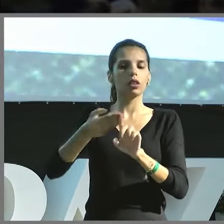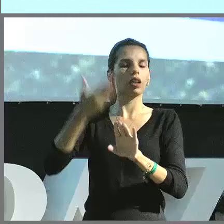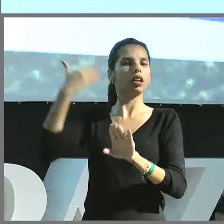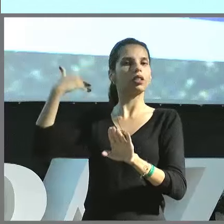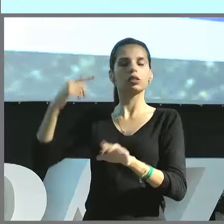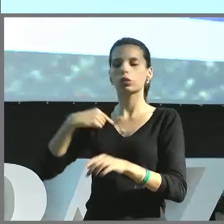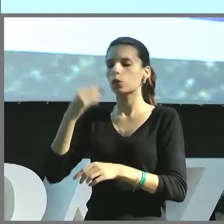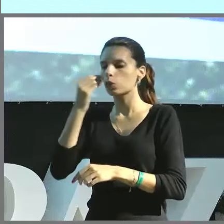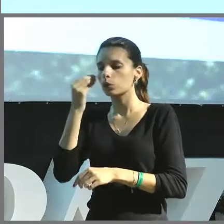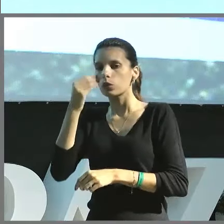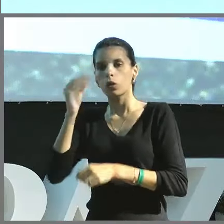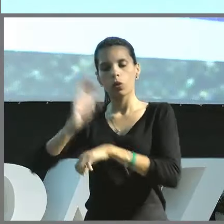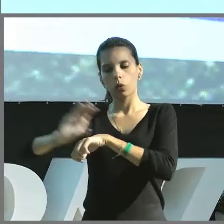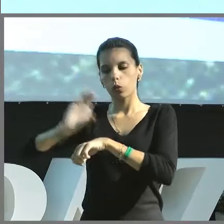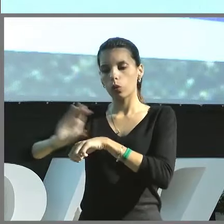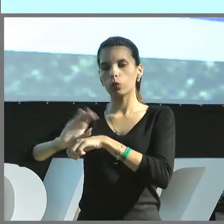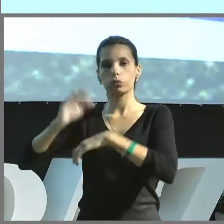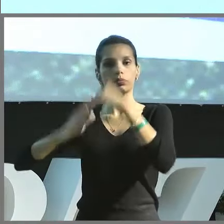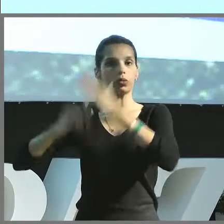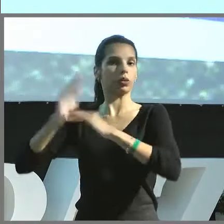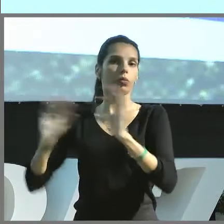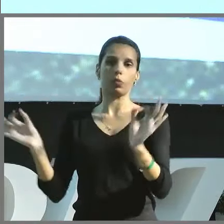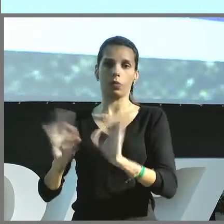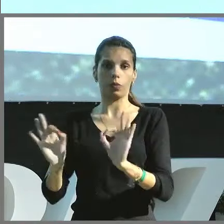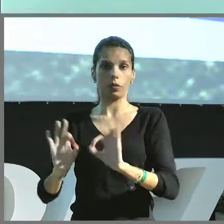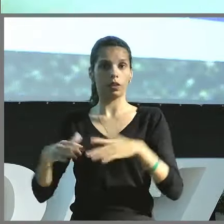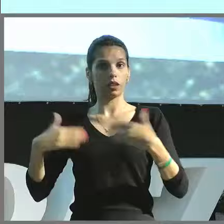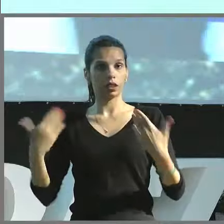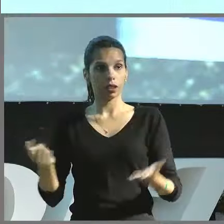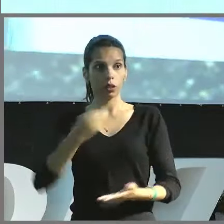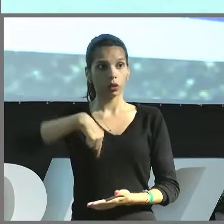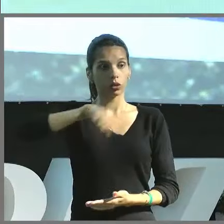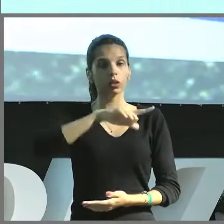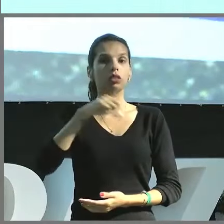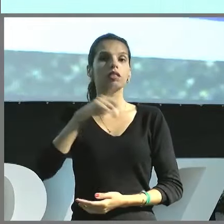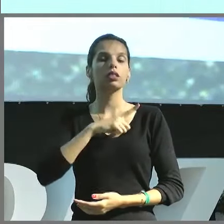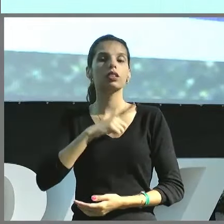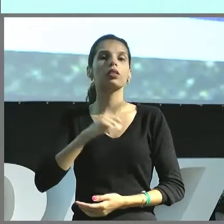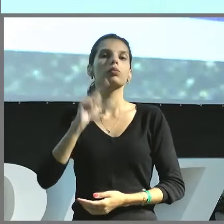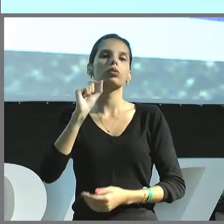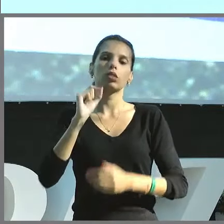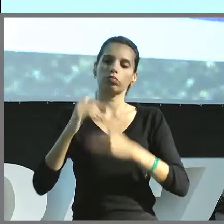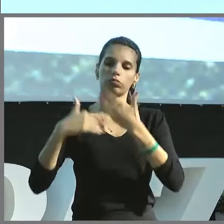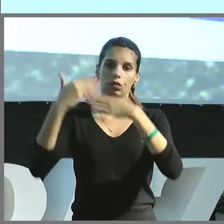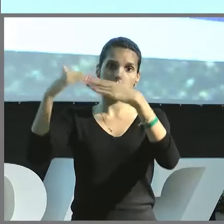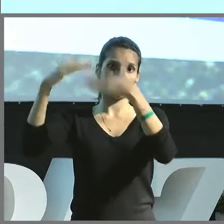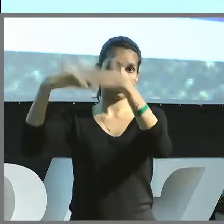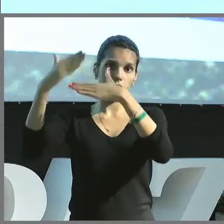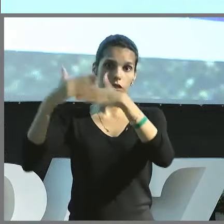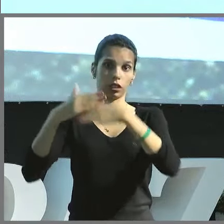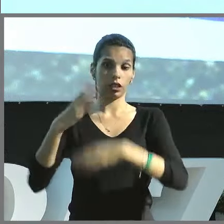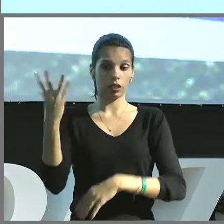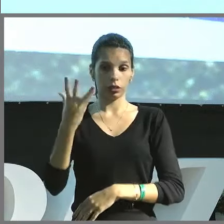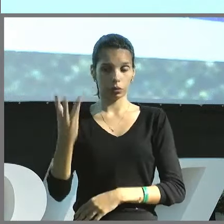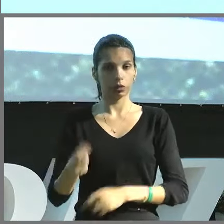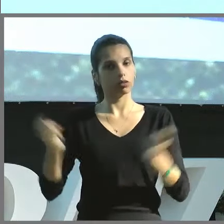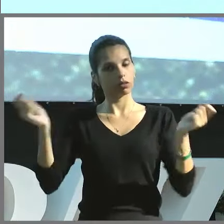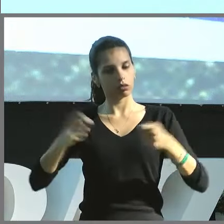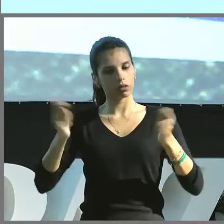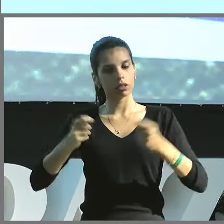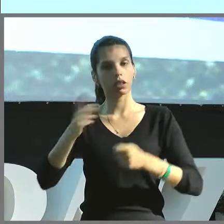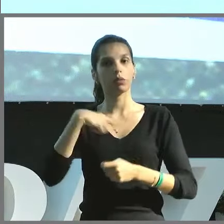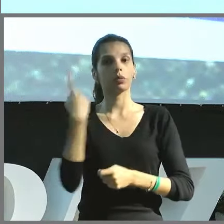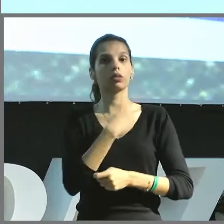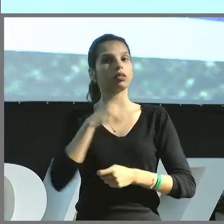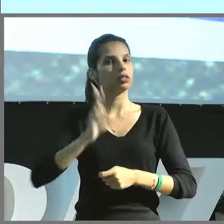curso na academia. Nós somos seres integrais. A doutrina espírita nos deu essa possibilidade,